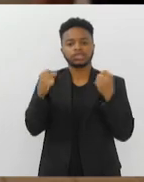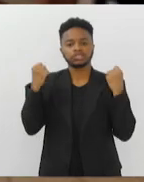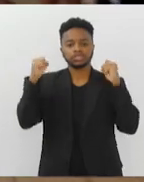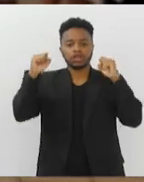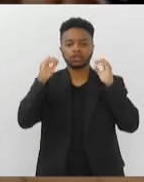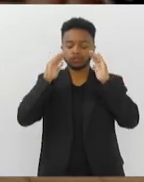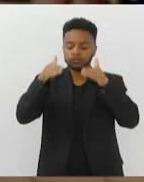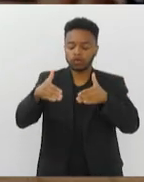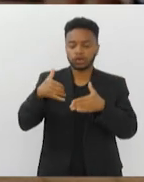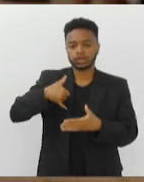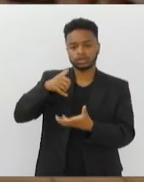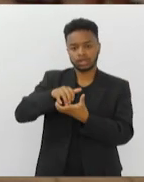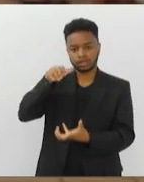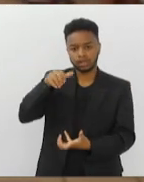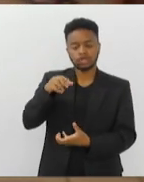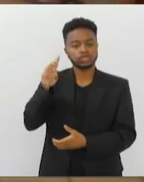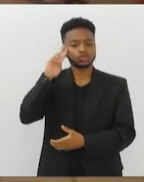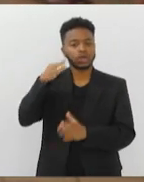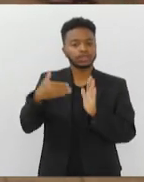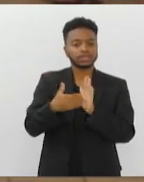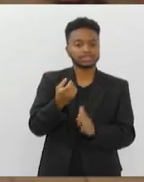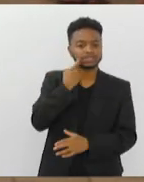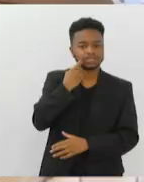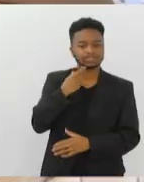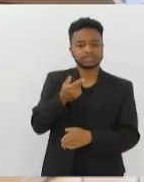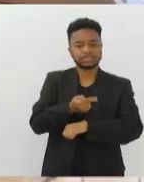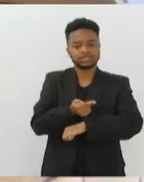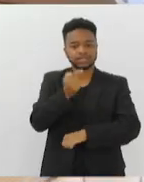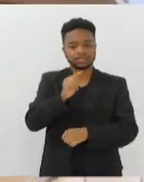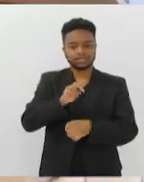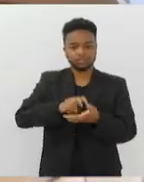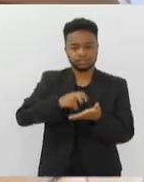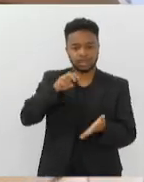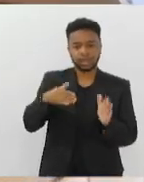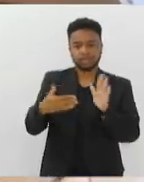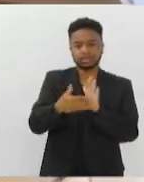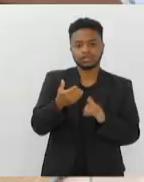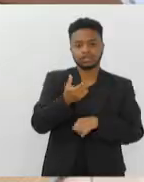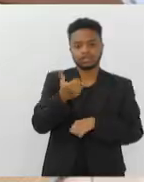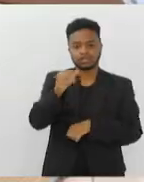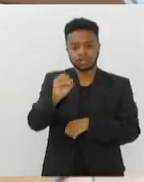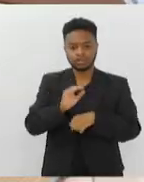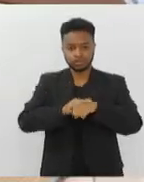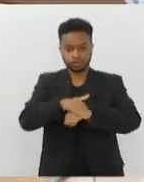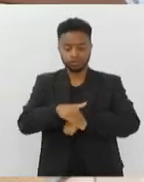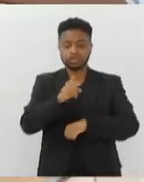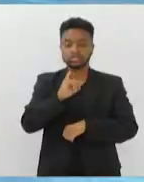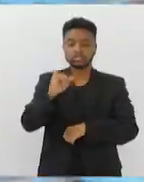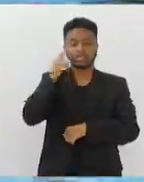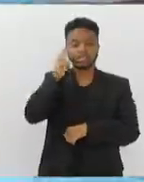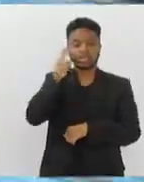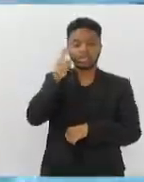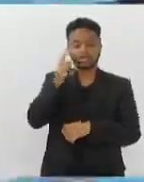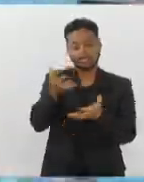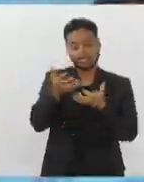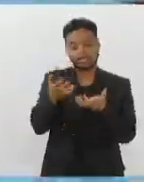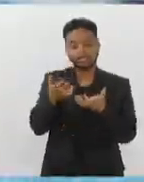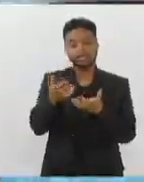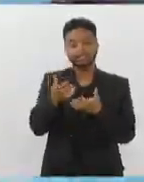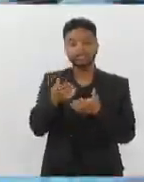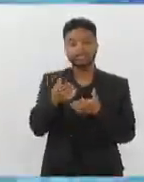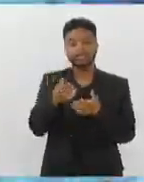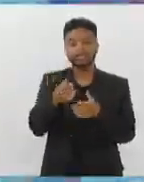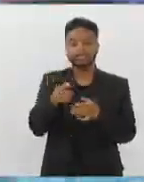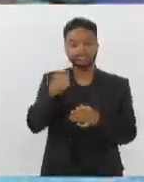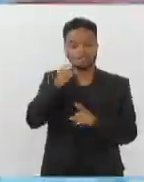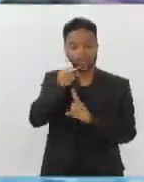segunda a sexta-feira, das 7 da manhã às 10 da noite. Para garantir inclusão e acessibilidade, 90% das vagas foram